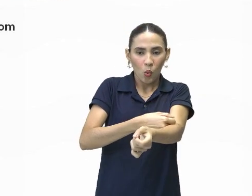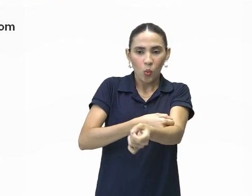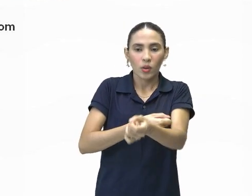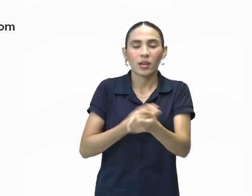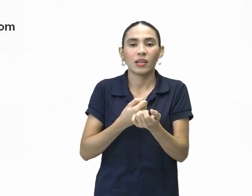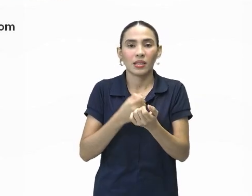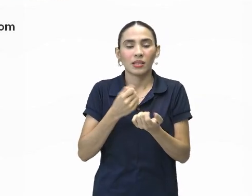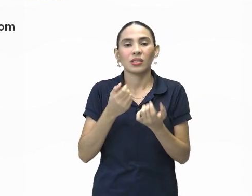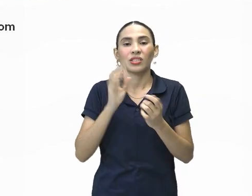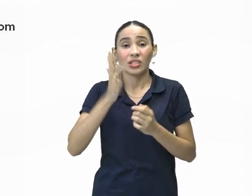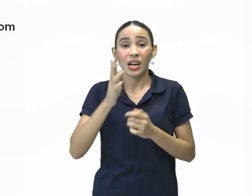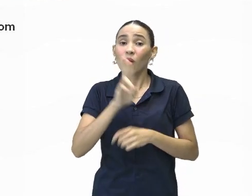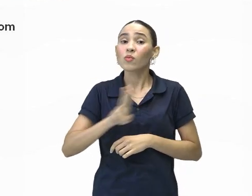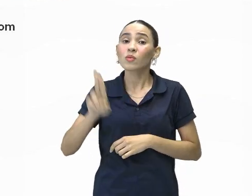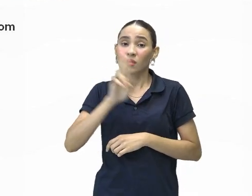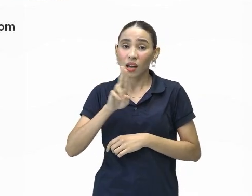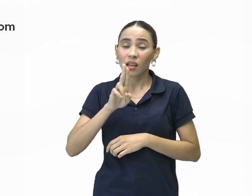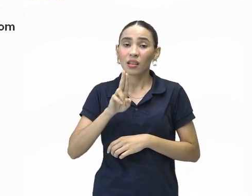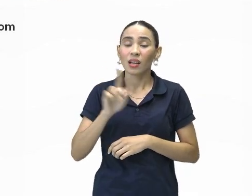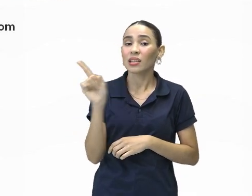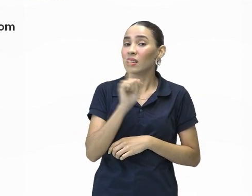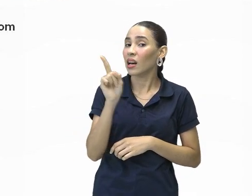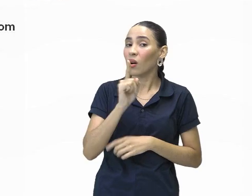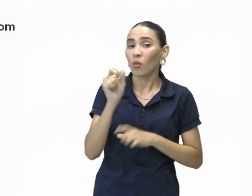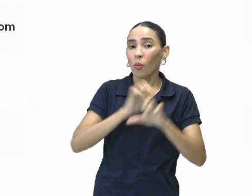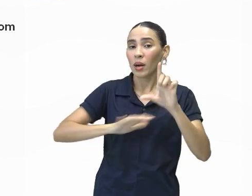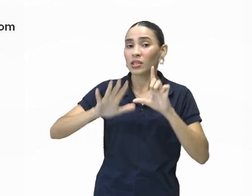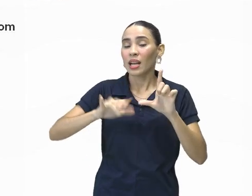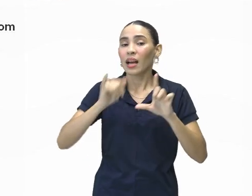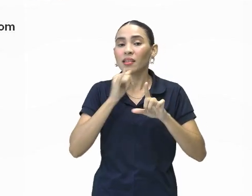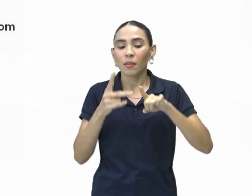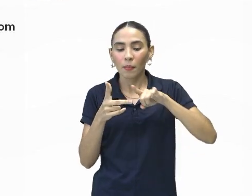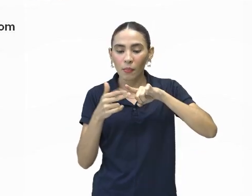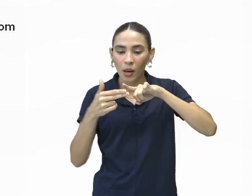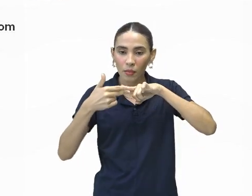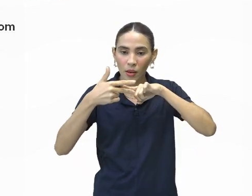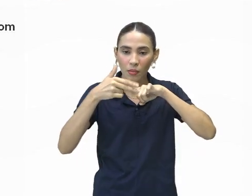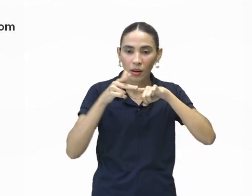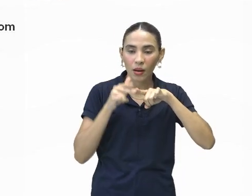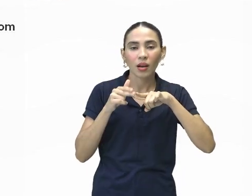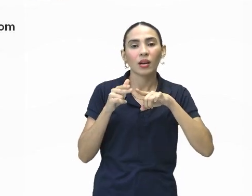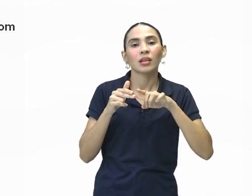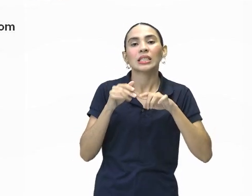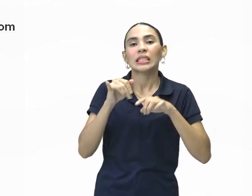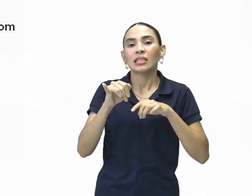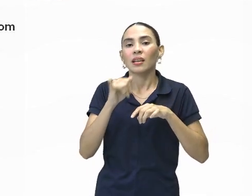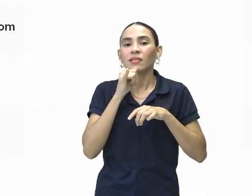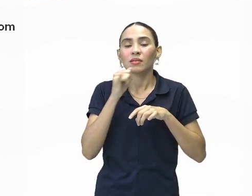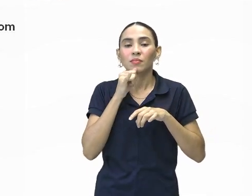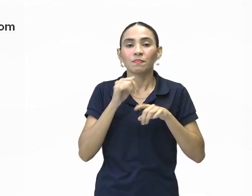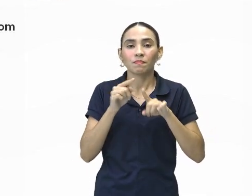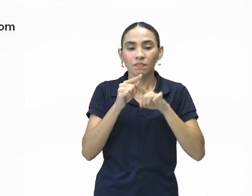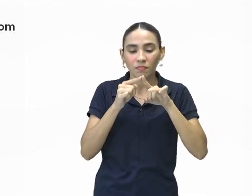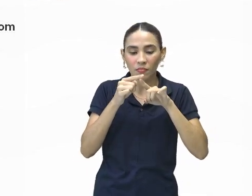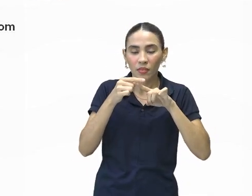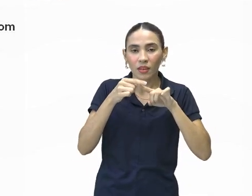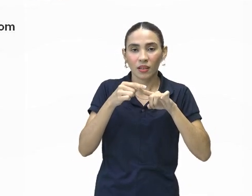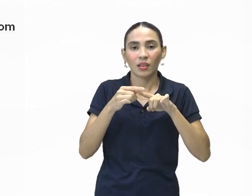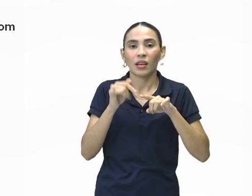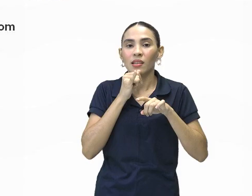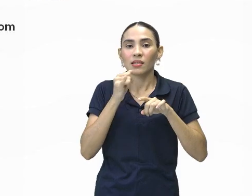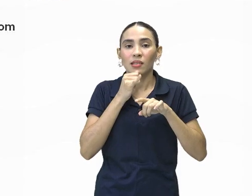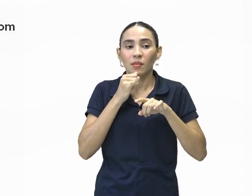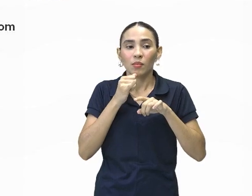que já foram utilizadas, não compartilhar alicates e cortadores de unha que não estejam